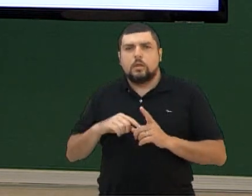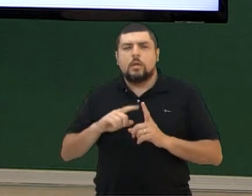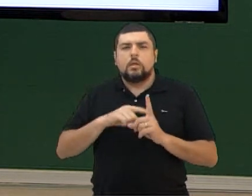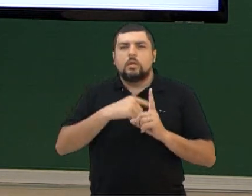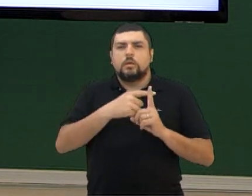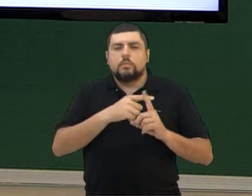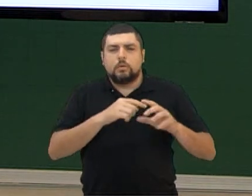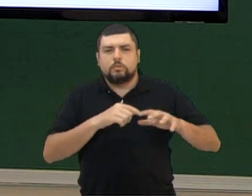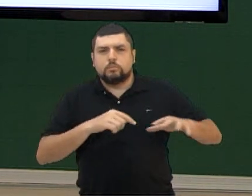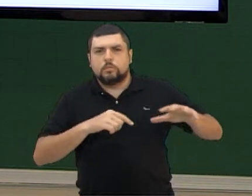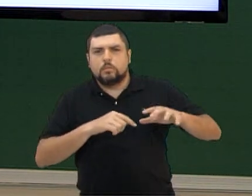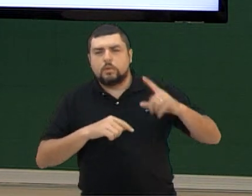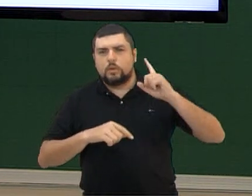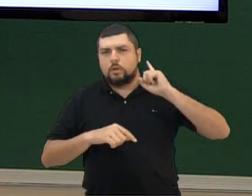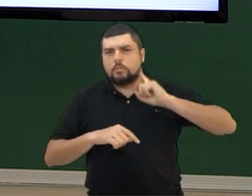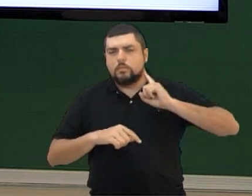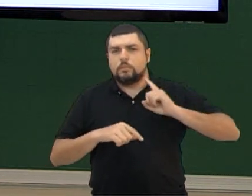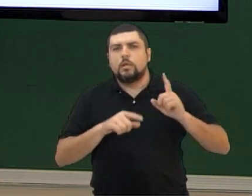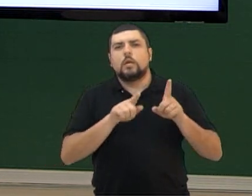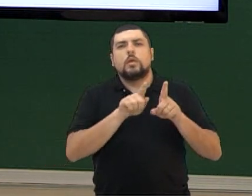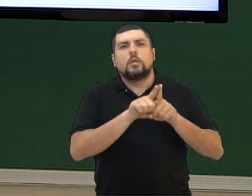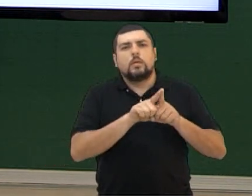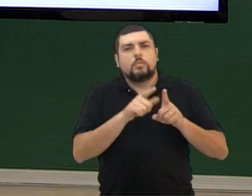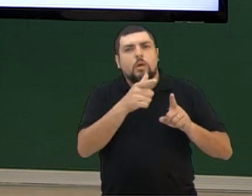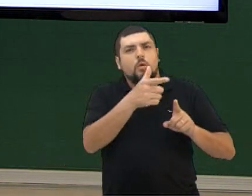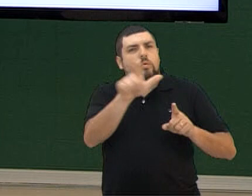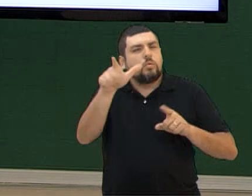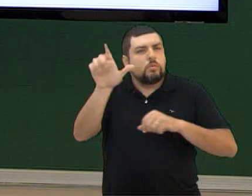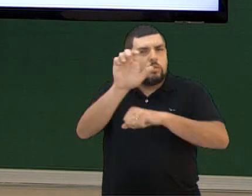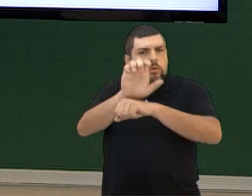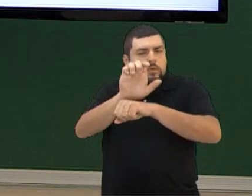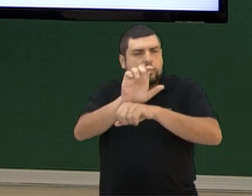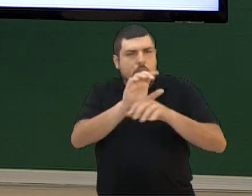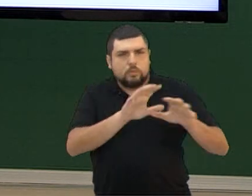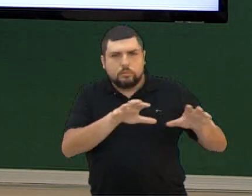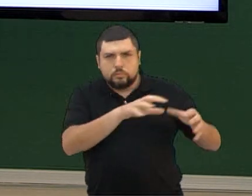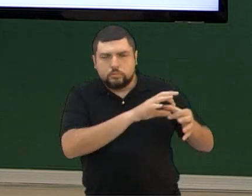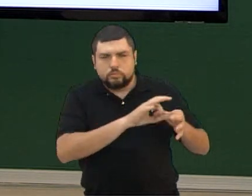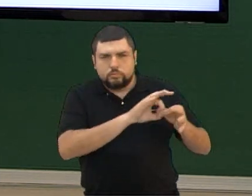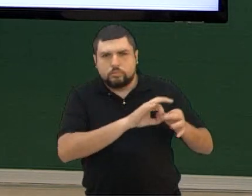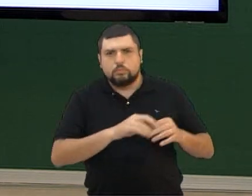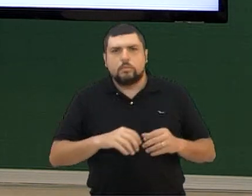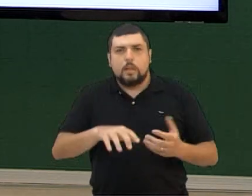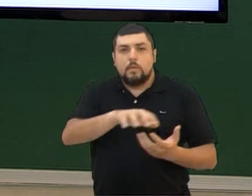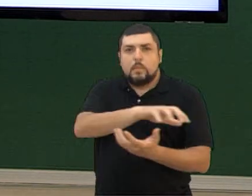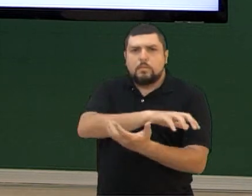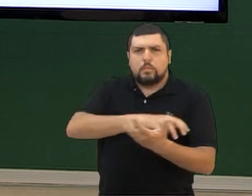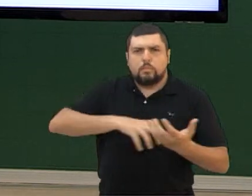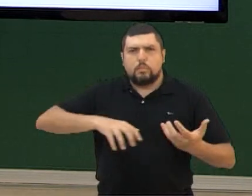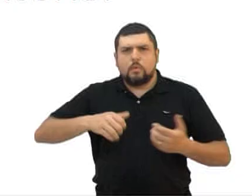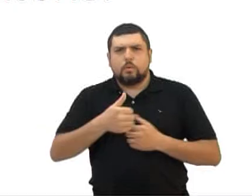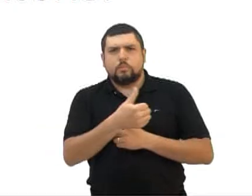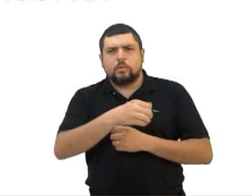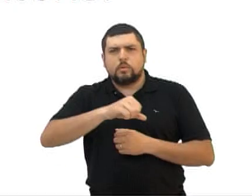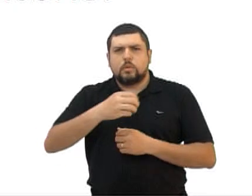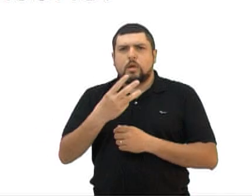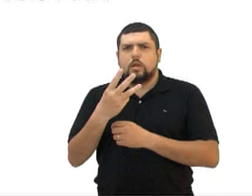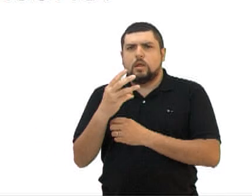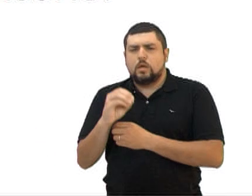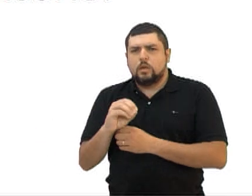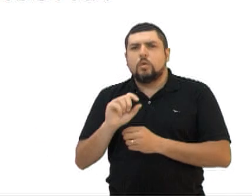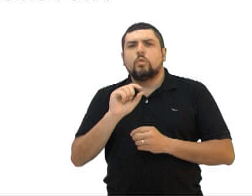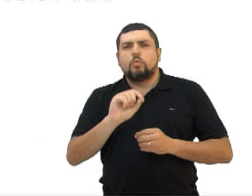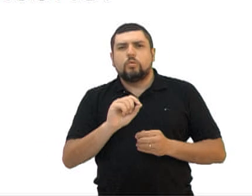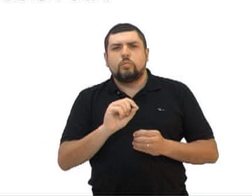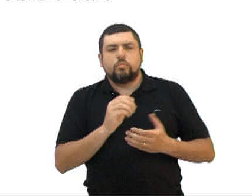dissidentes, Minas e outros representantes de outros estados, a Revolução de 30 foi vitoriosa e depôs o presidente